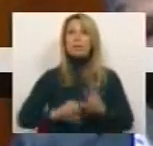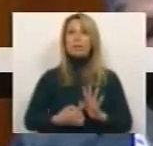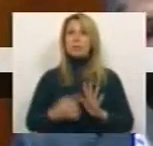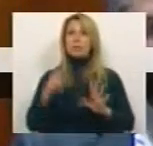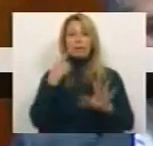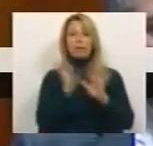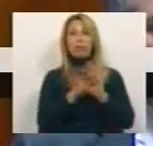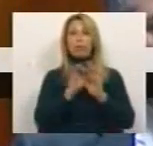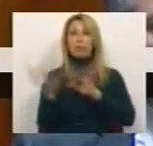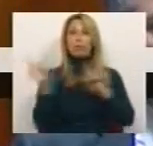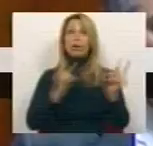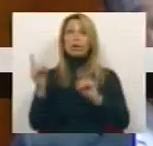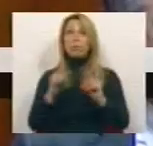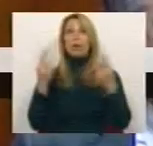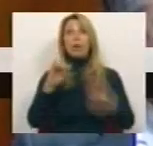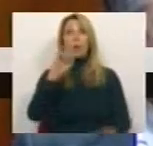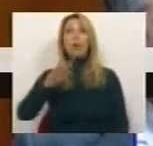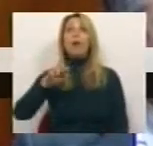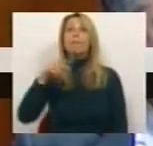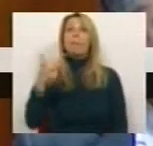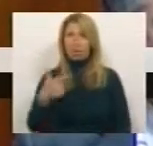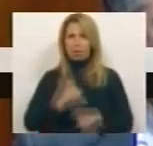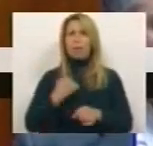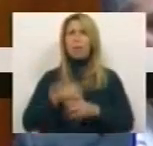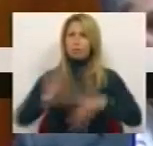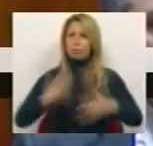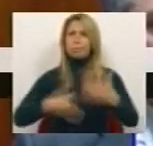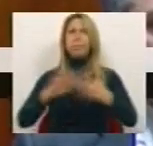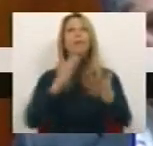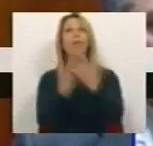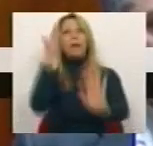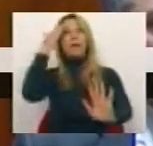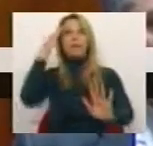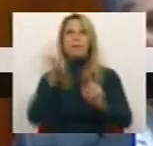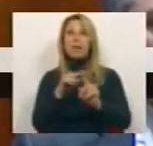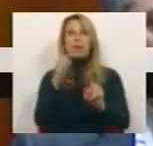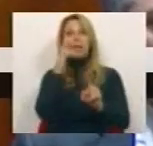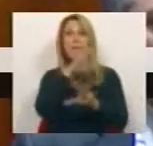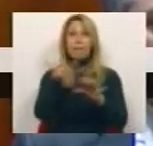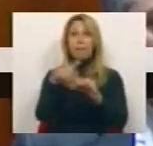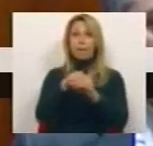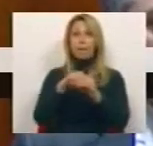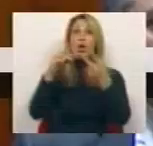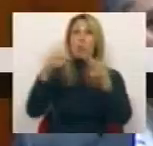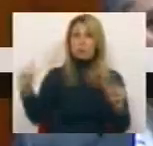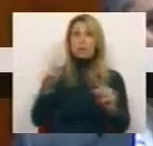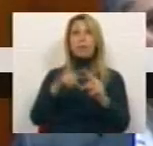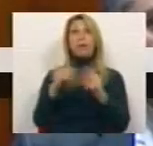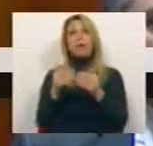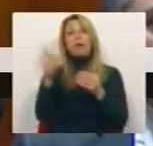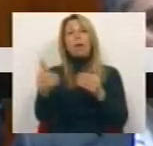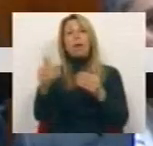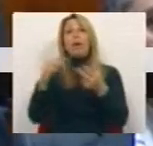de Transportes e temos o IMT a trabalhar de forma ativa na capacitação destes atores municipais e